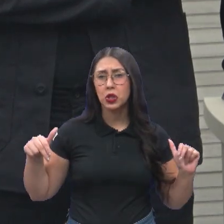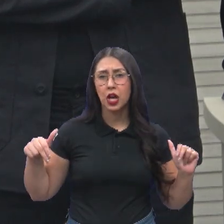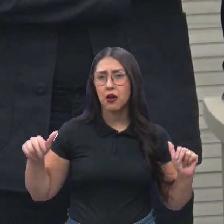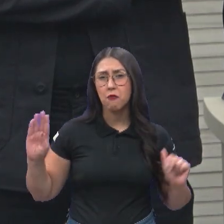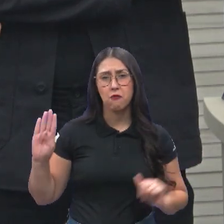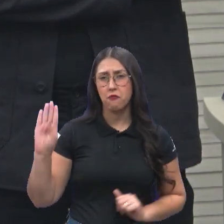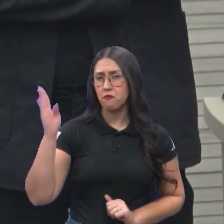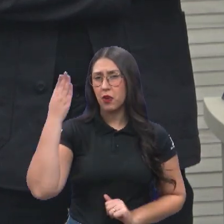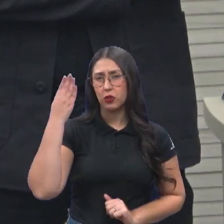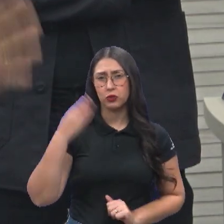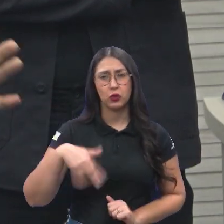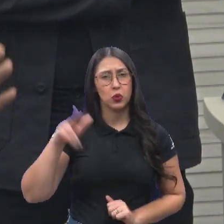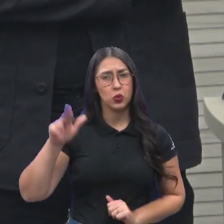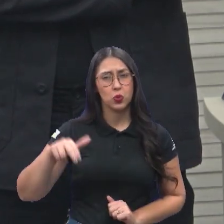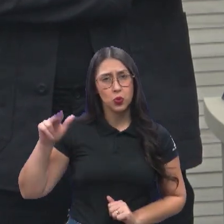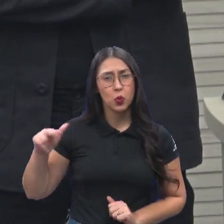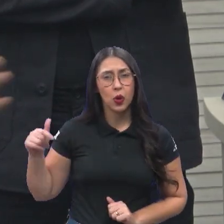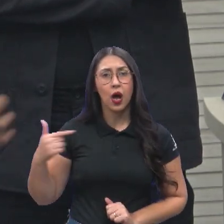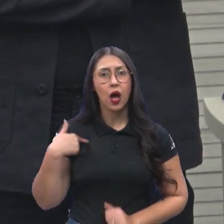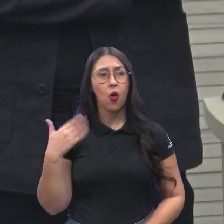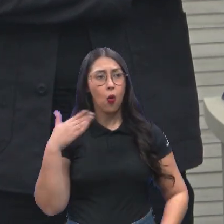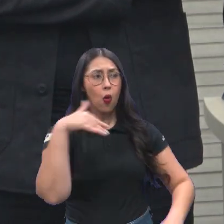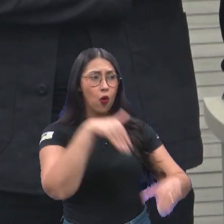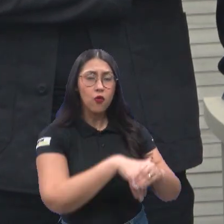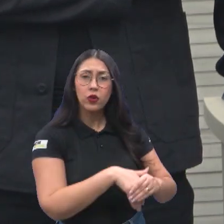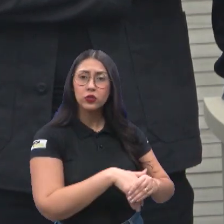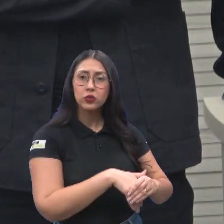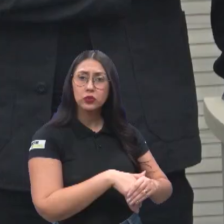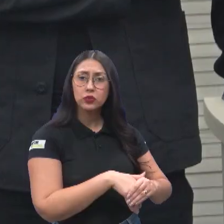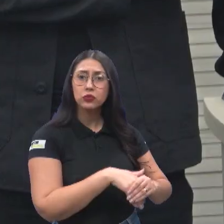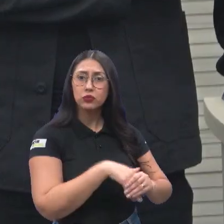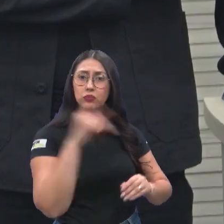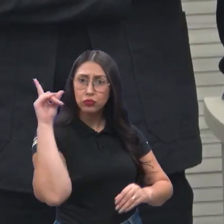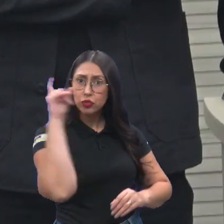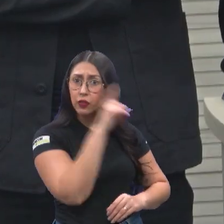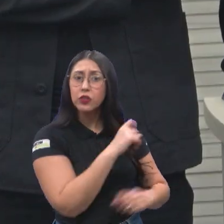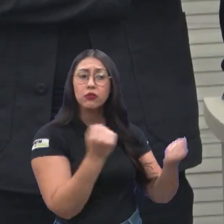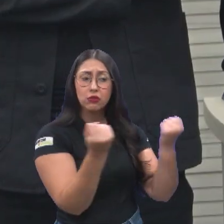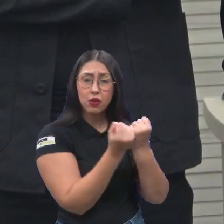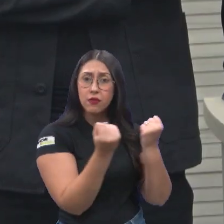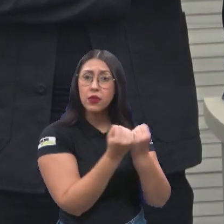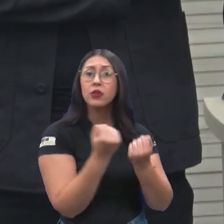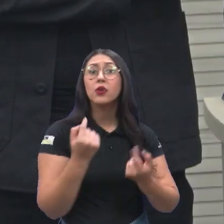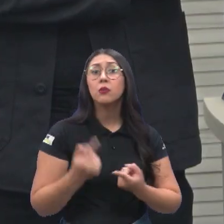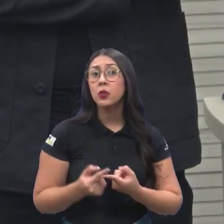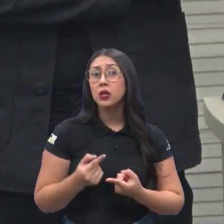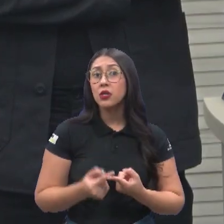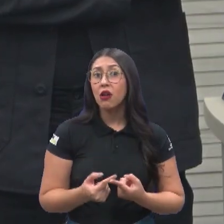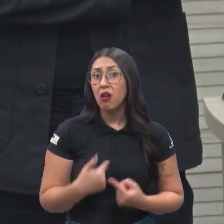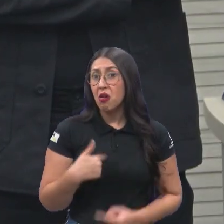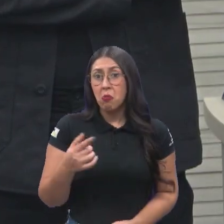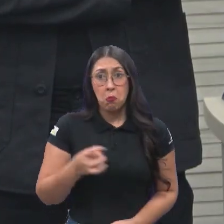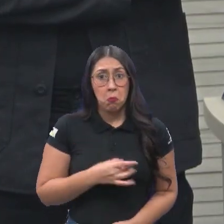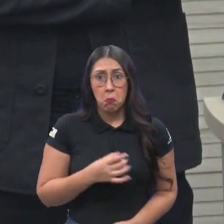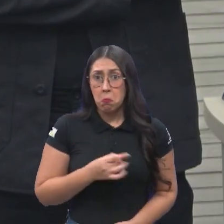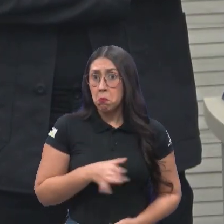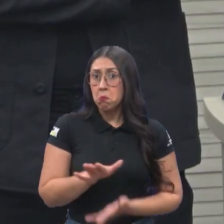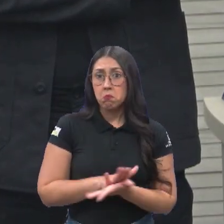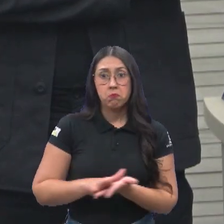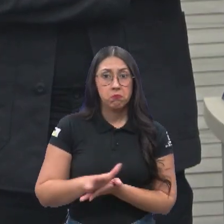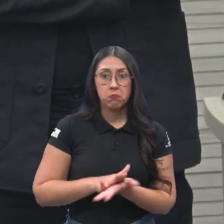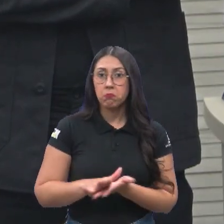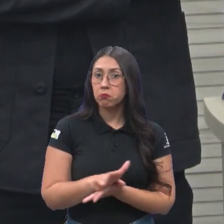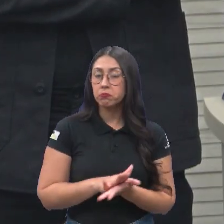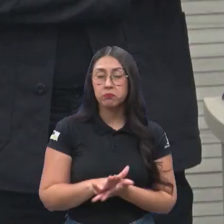falo. Inclusive, eu falo, olha, eu voto projeto complicado, vou lá e defendo, porque eu não tenho medo de assumir a minha parte. E